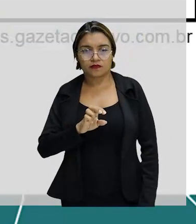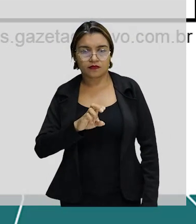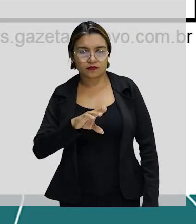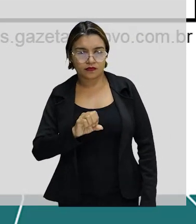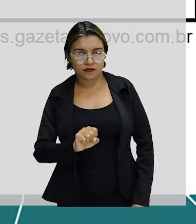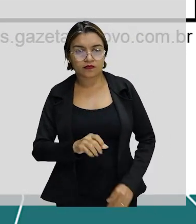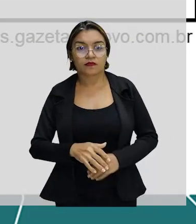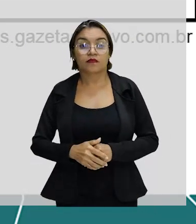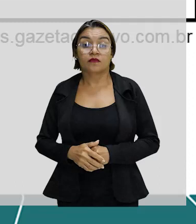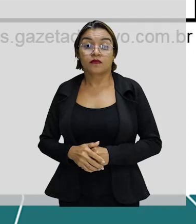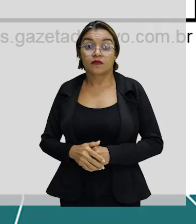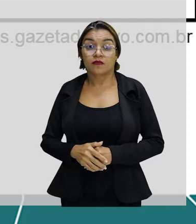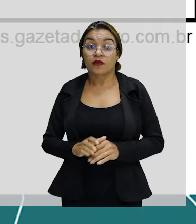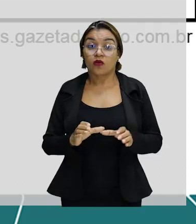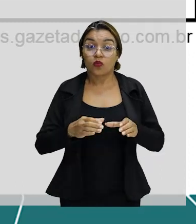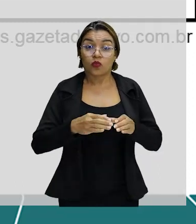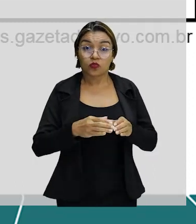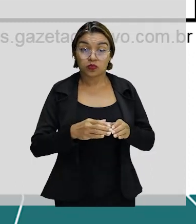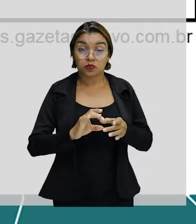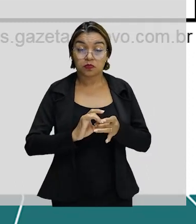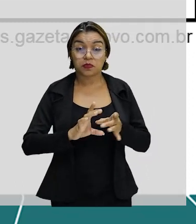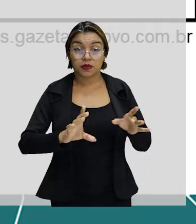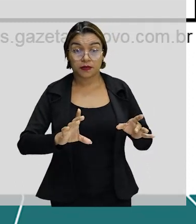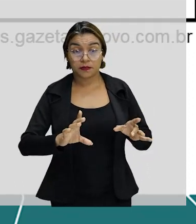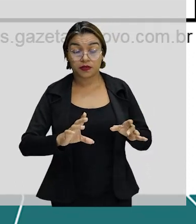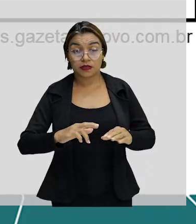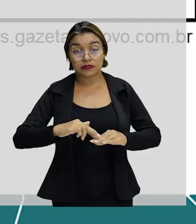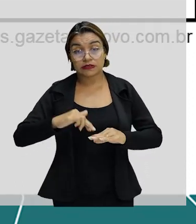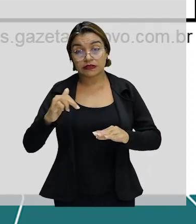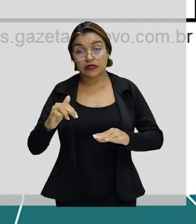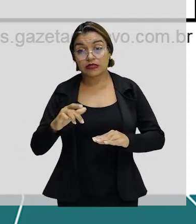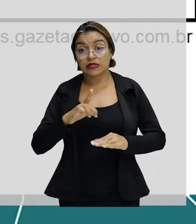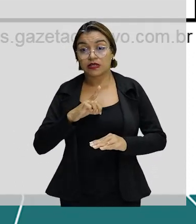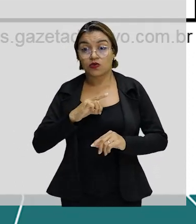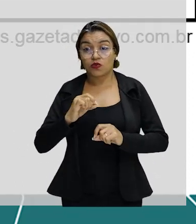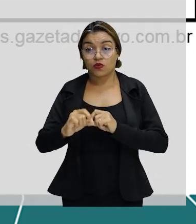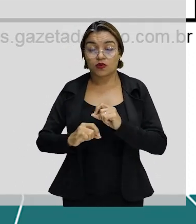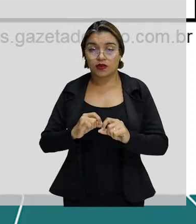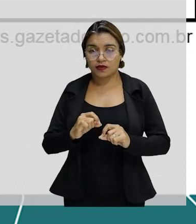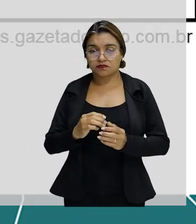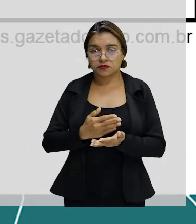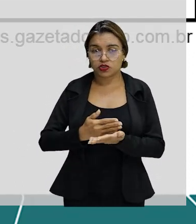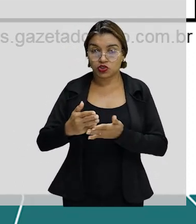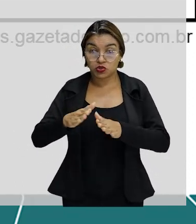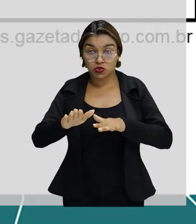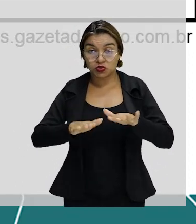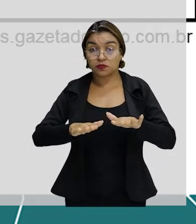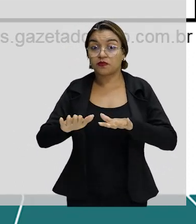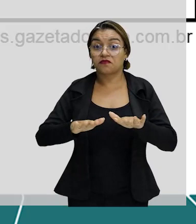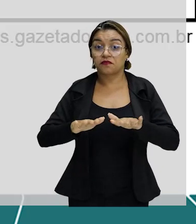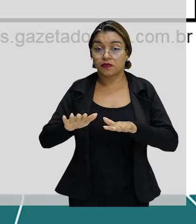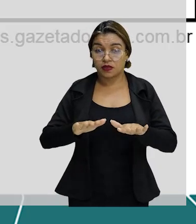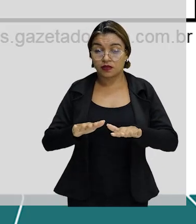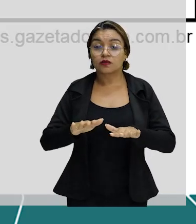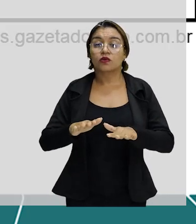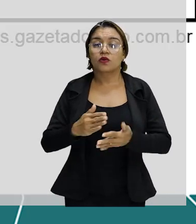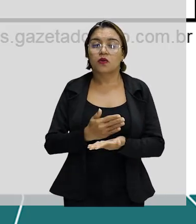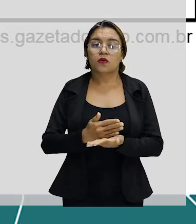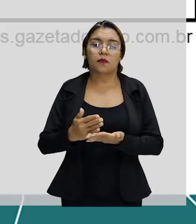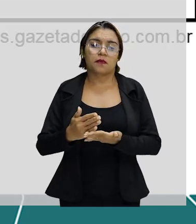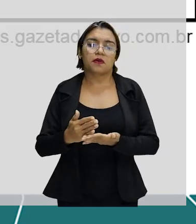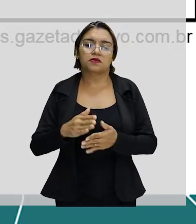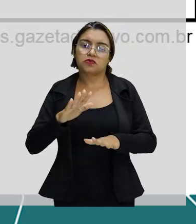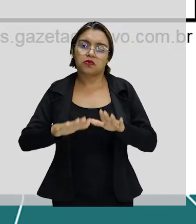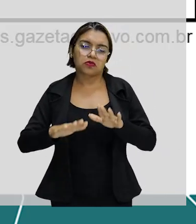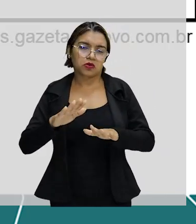parafuso esse grupo permite saltos com saídas inícios de movimento a partir de qualquer